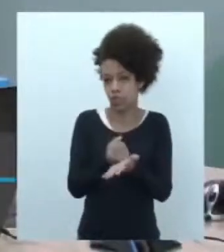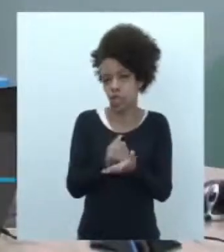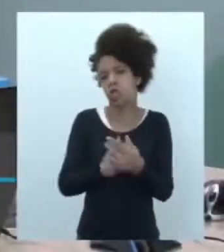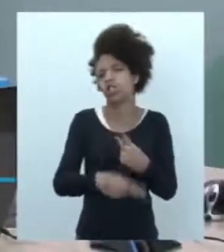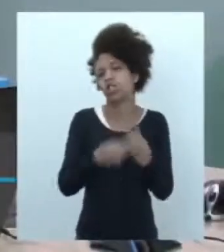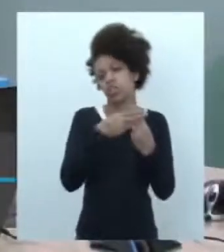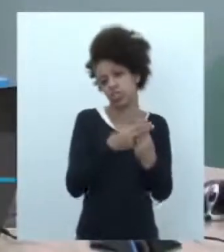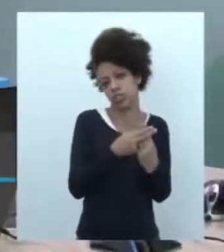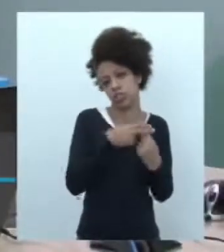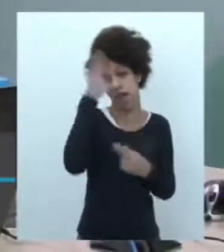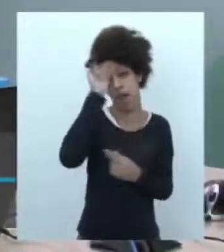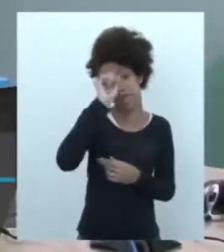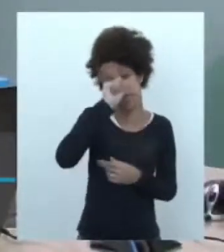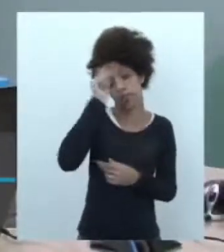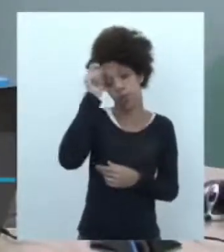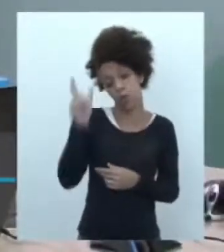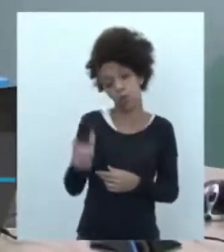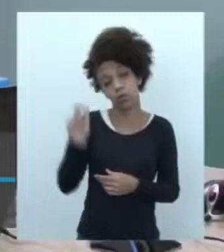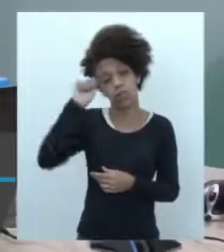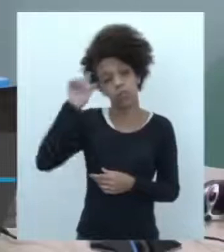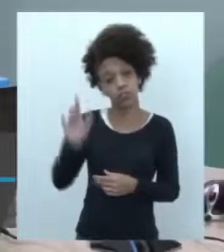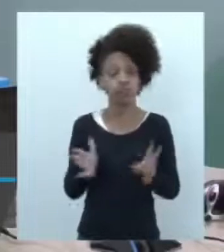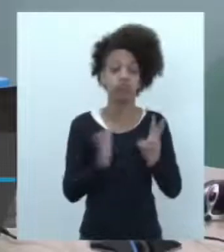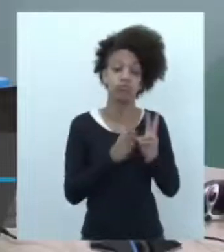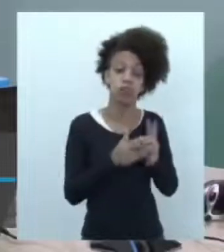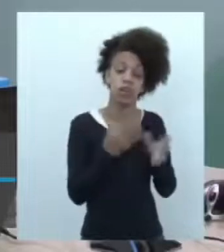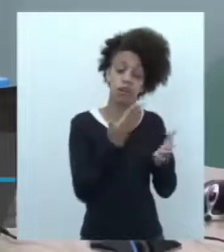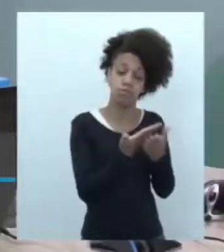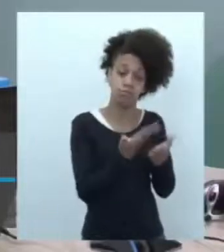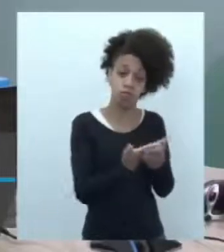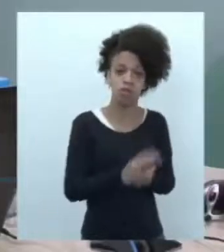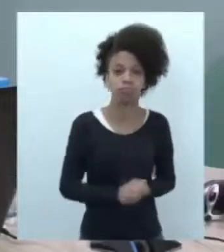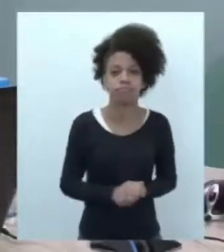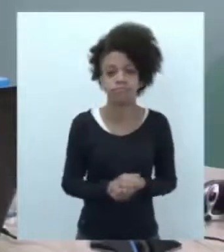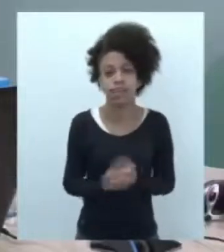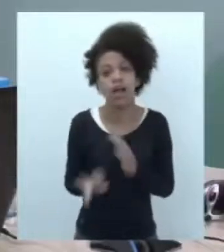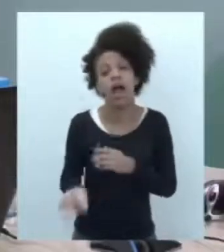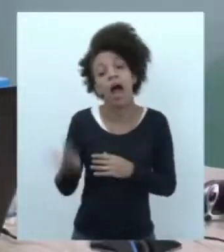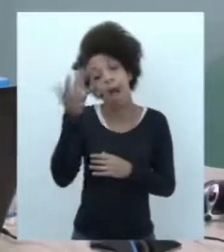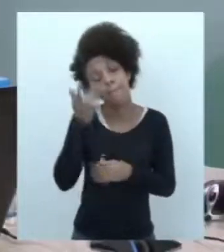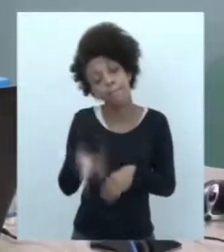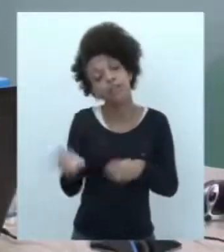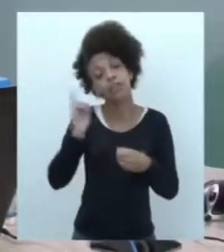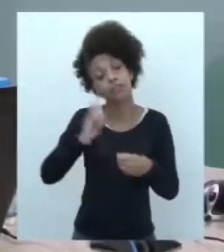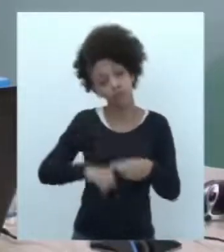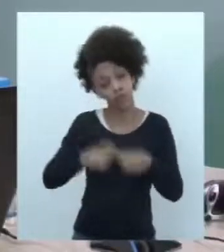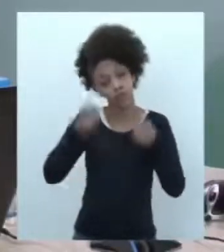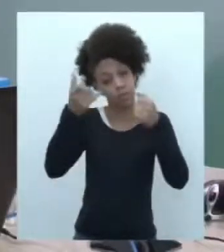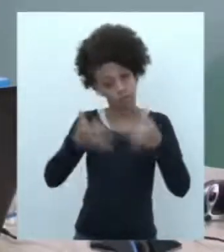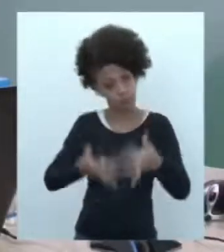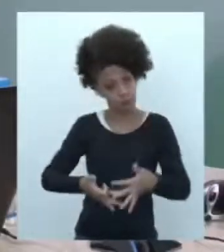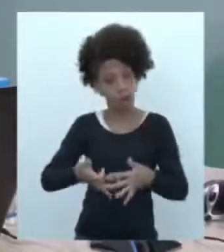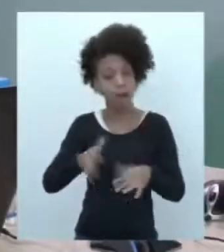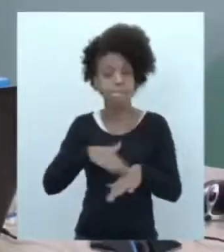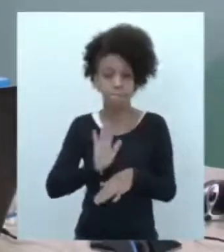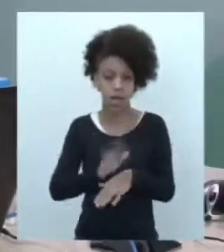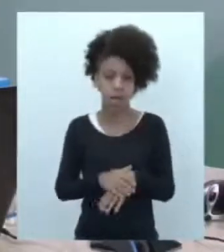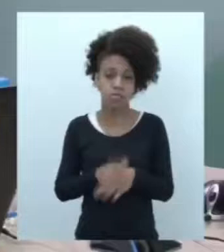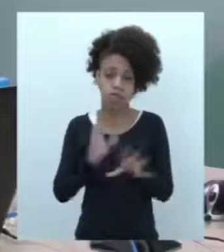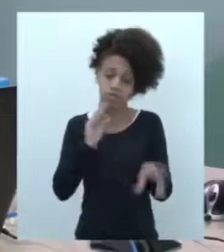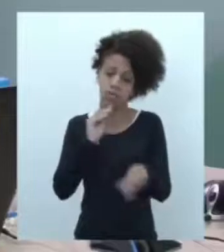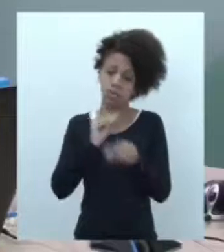hashtag Aprendendo Cultura Africana e Indígena na Escola. Amanhã a gente volta para falar um pouco mais sobre essas